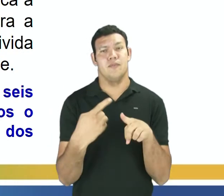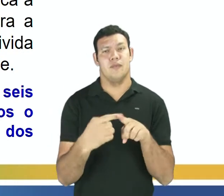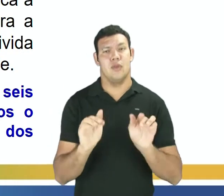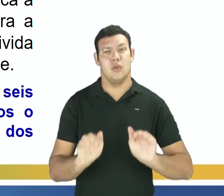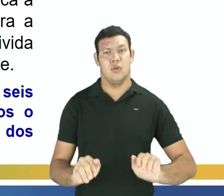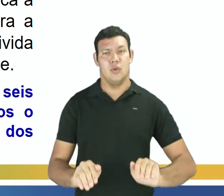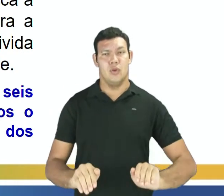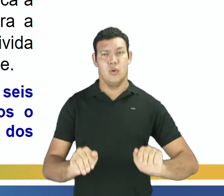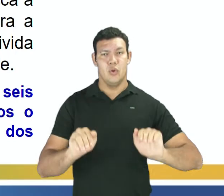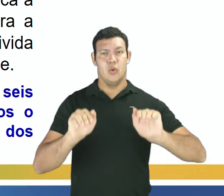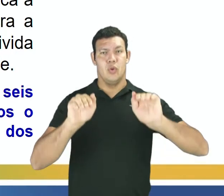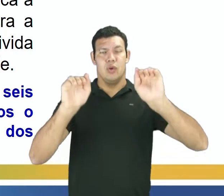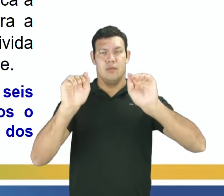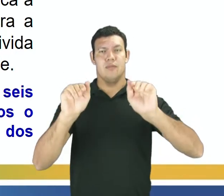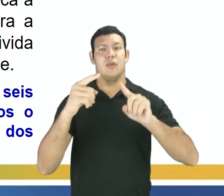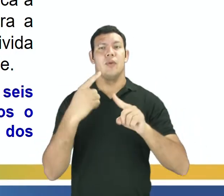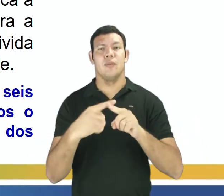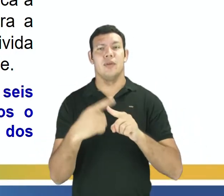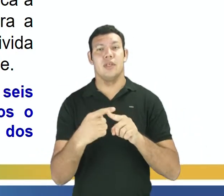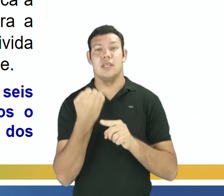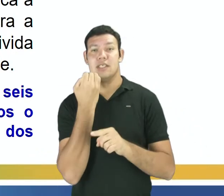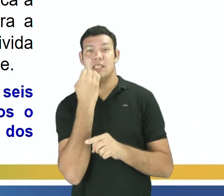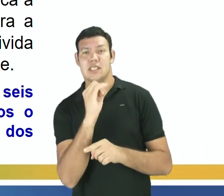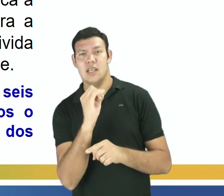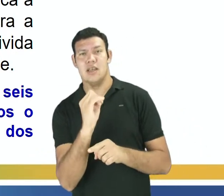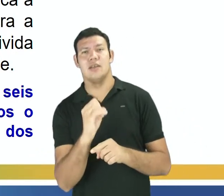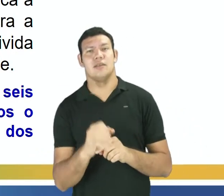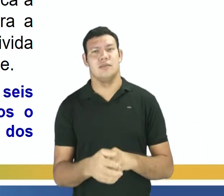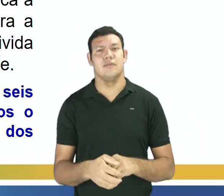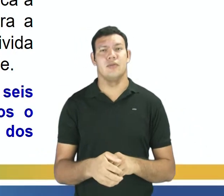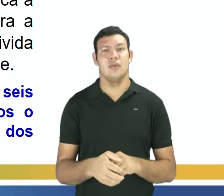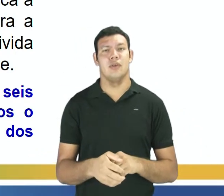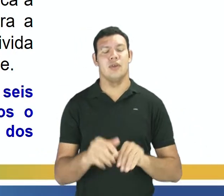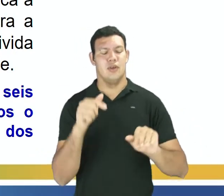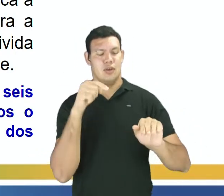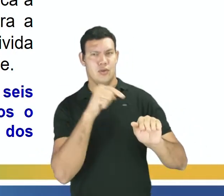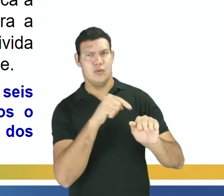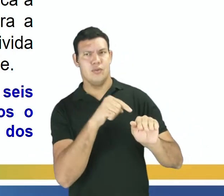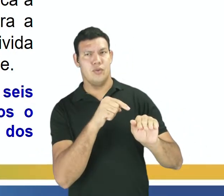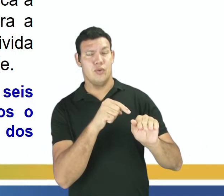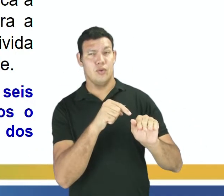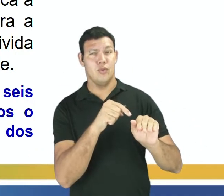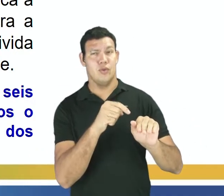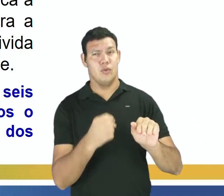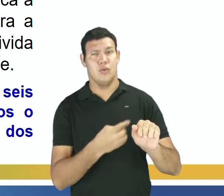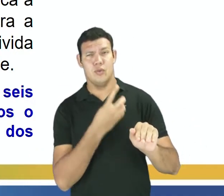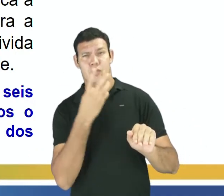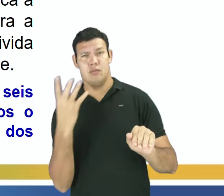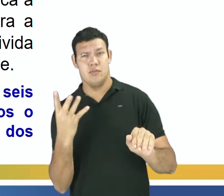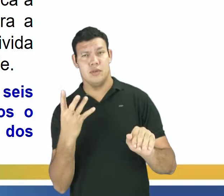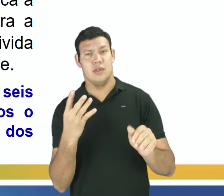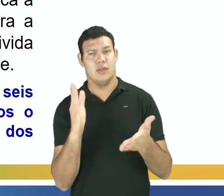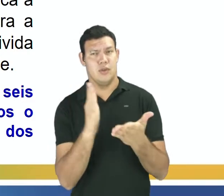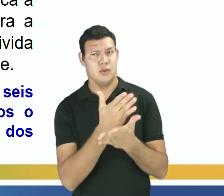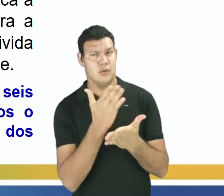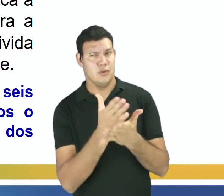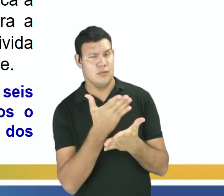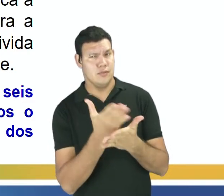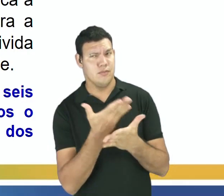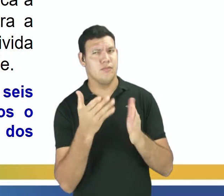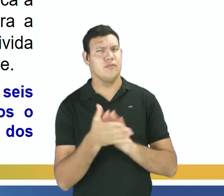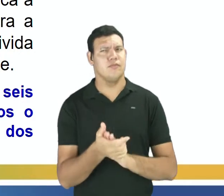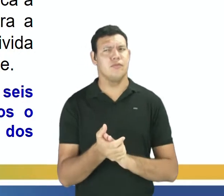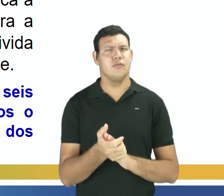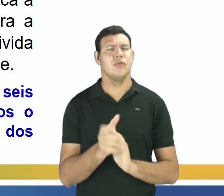foi dito, porque se uma grandeza, que é a quantidade de cadernos, era 3, o que foi que aconteceu com